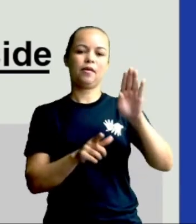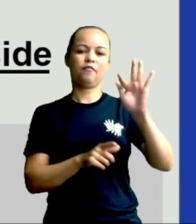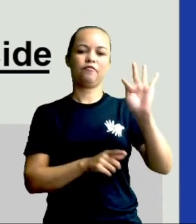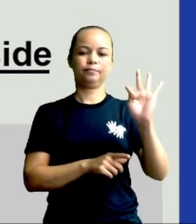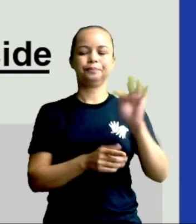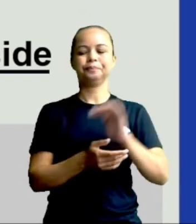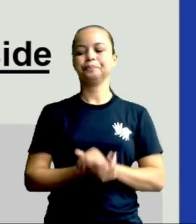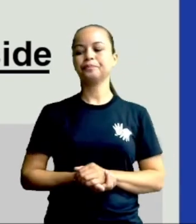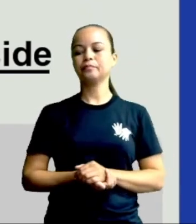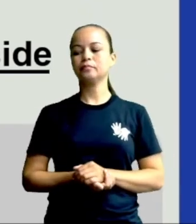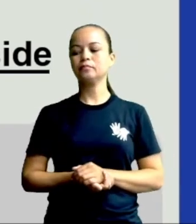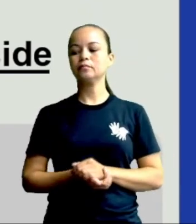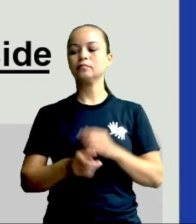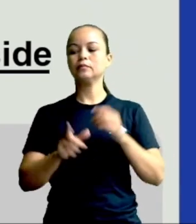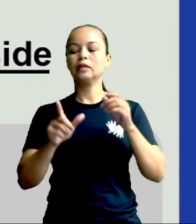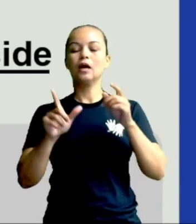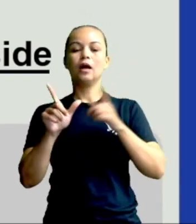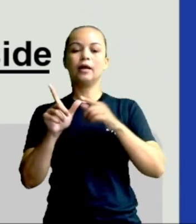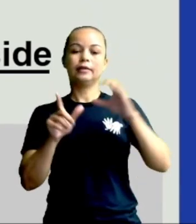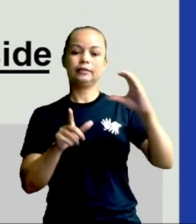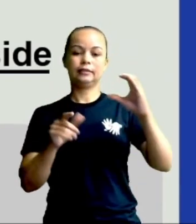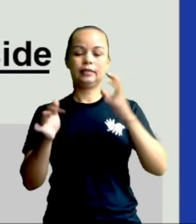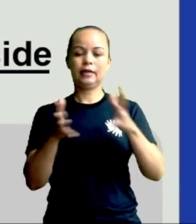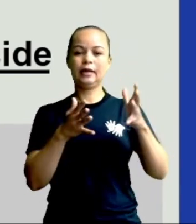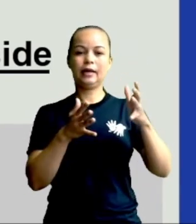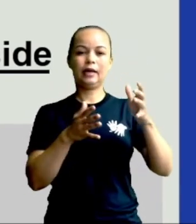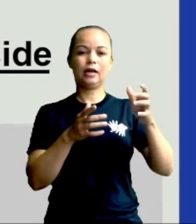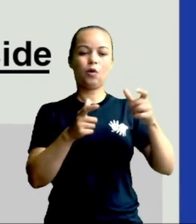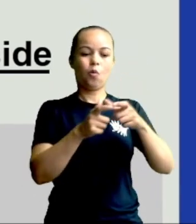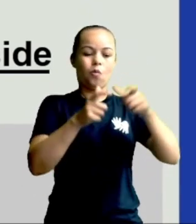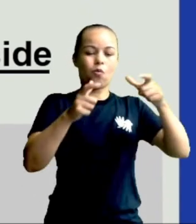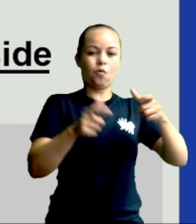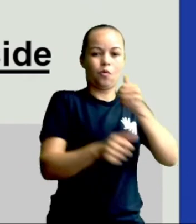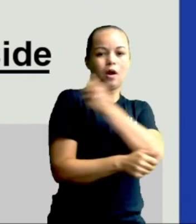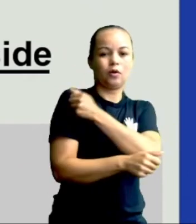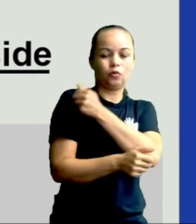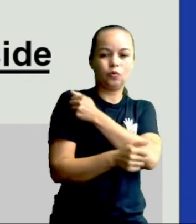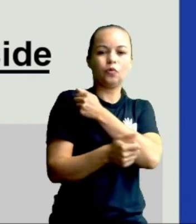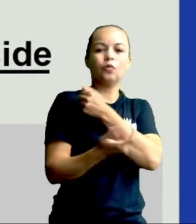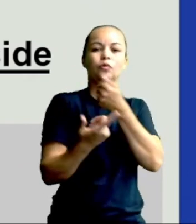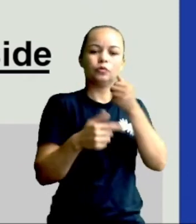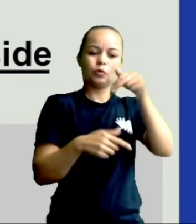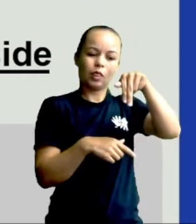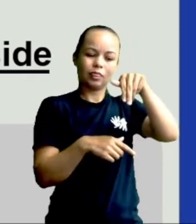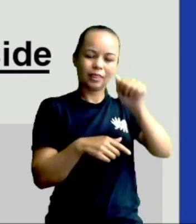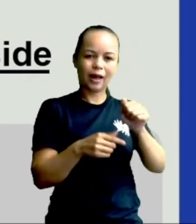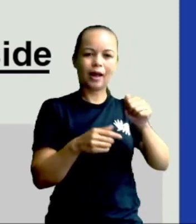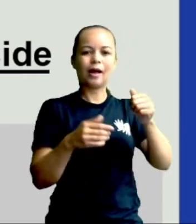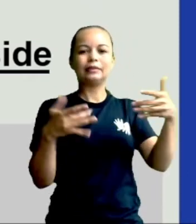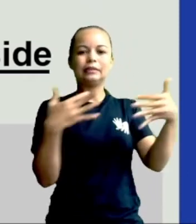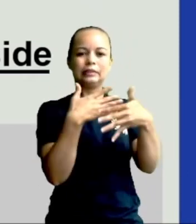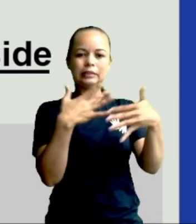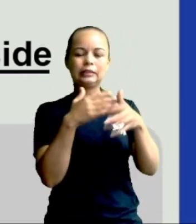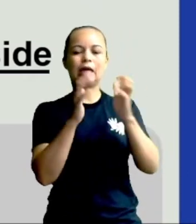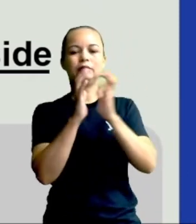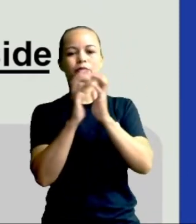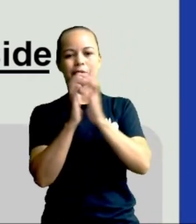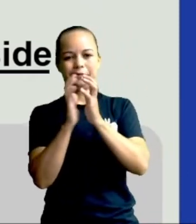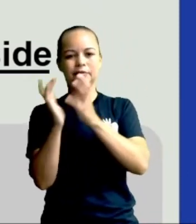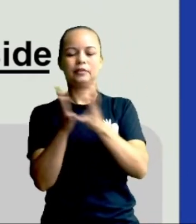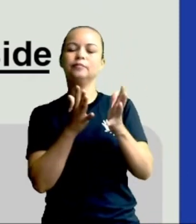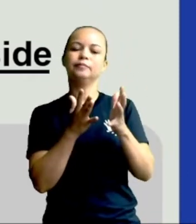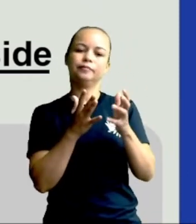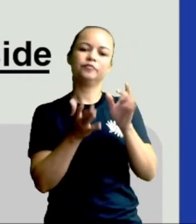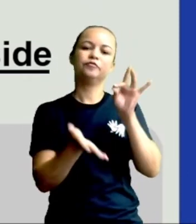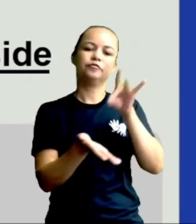a maior parte dos alunos reside na cidade do Recife verdadeiro verbo residir